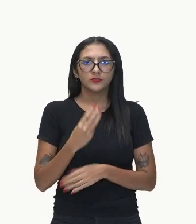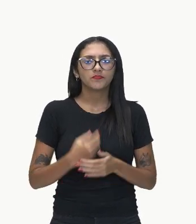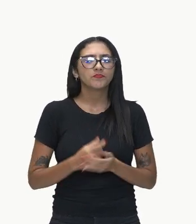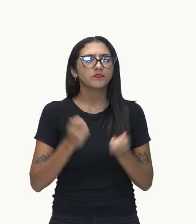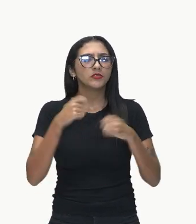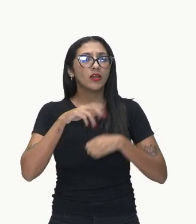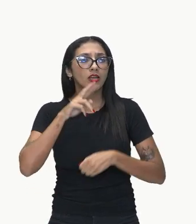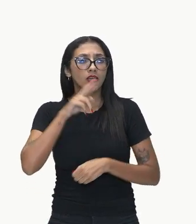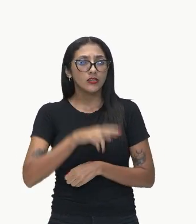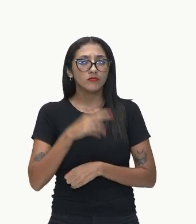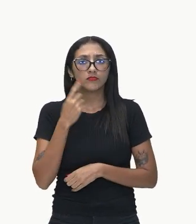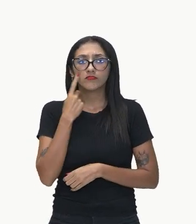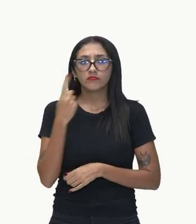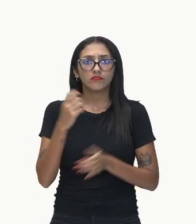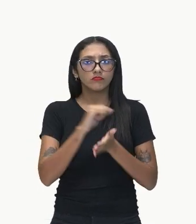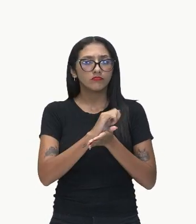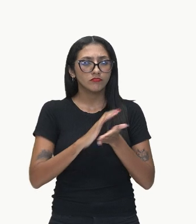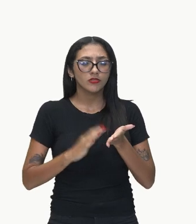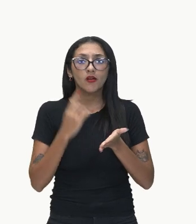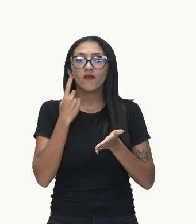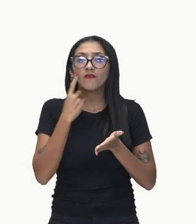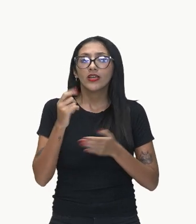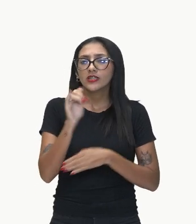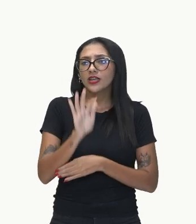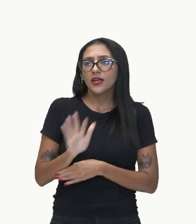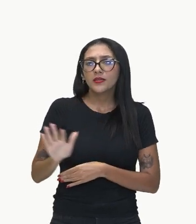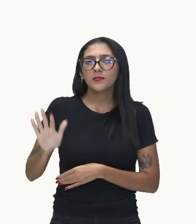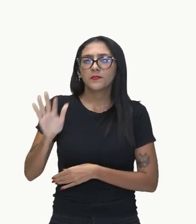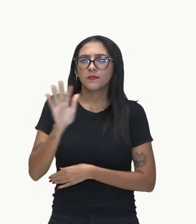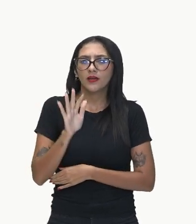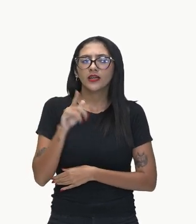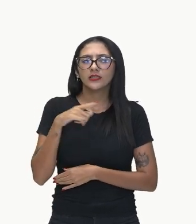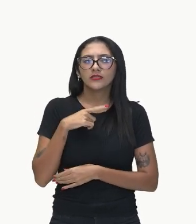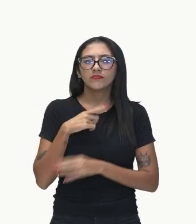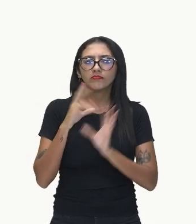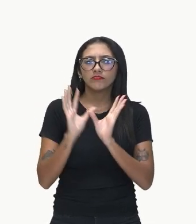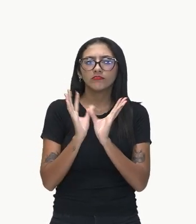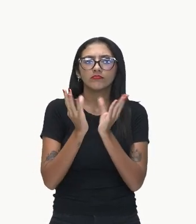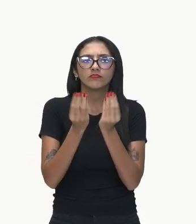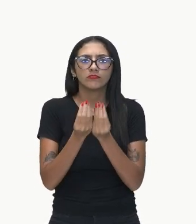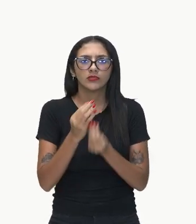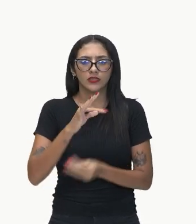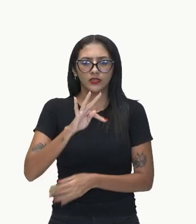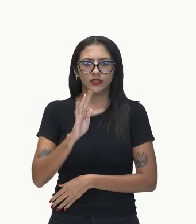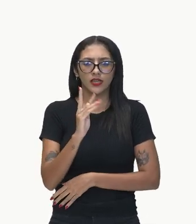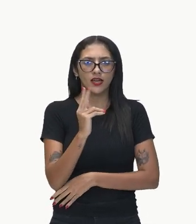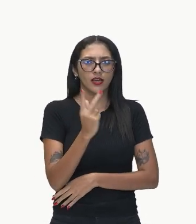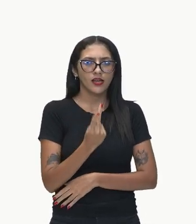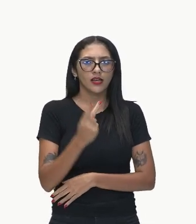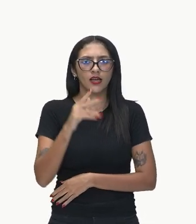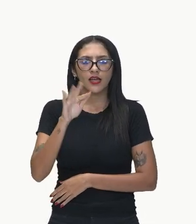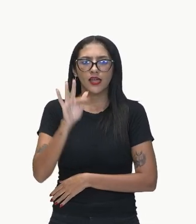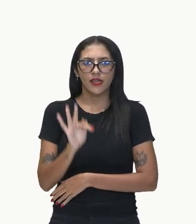à questão, considere a fórmula estrutural do tetrahidrofurano, que é esse composto aqui chamado